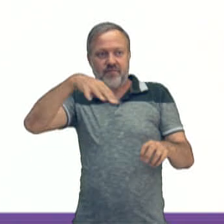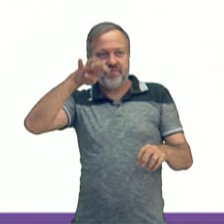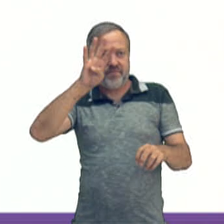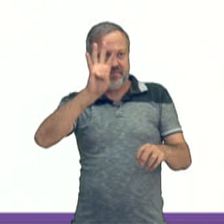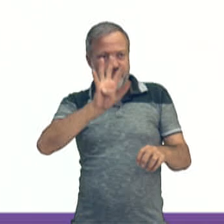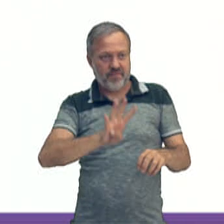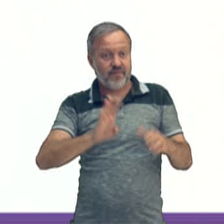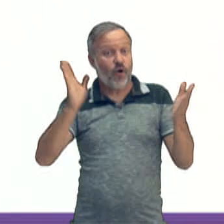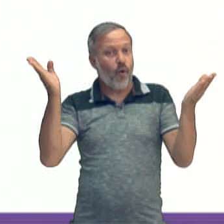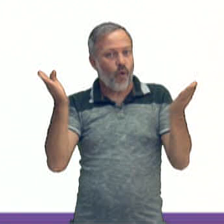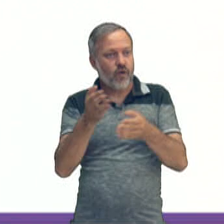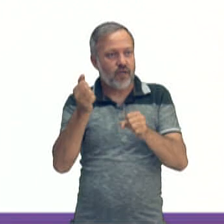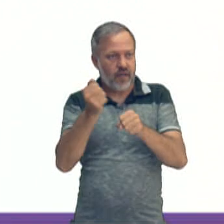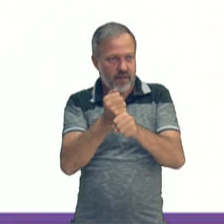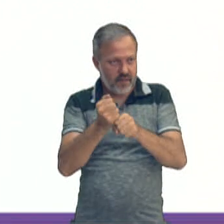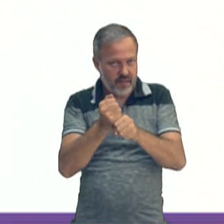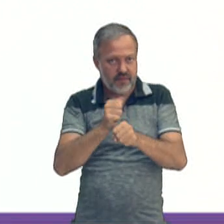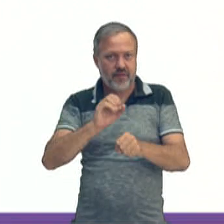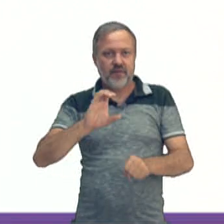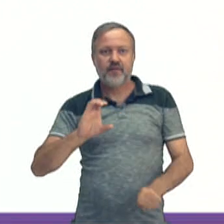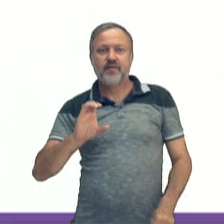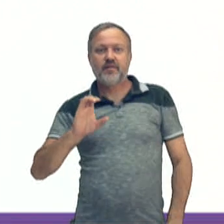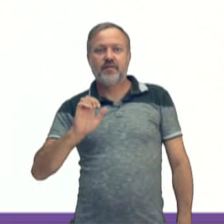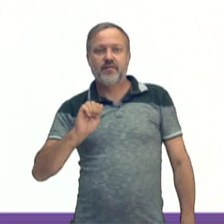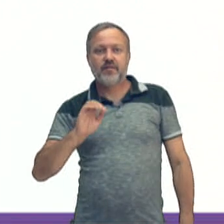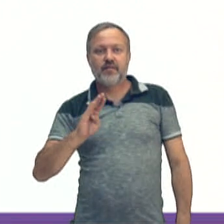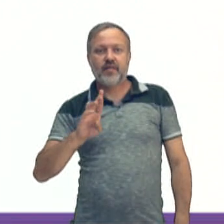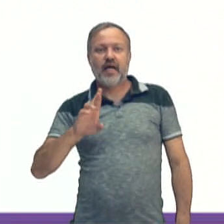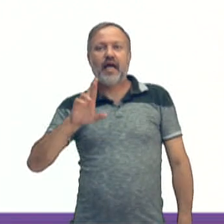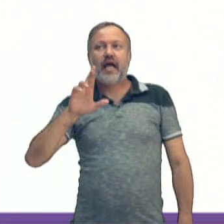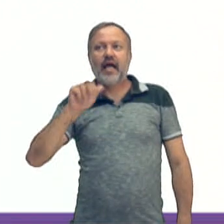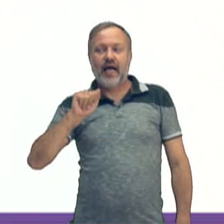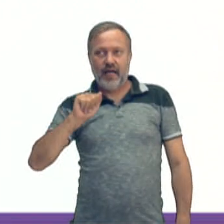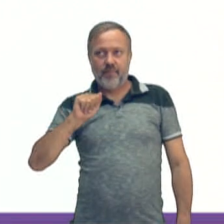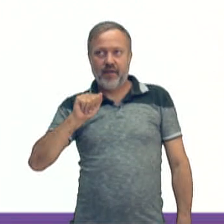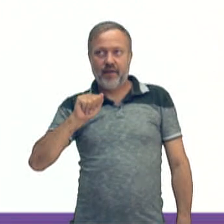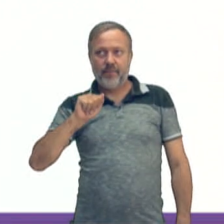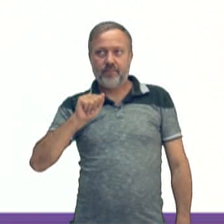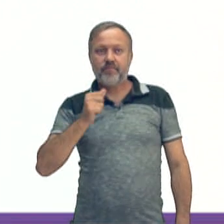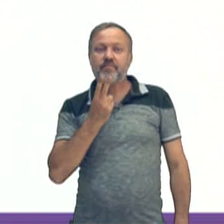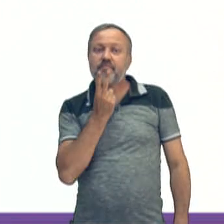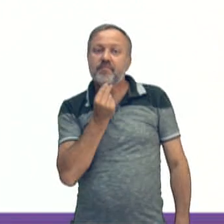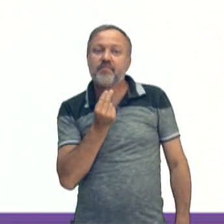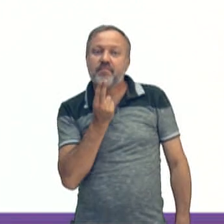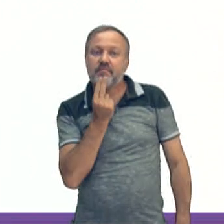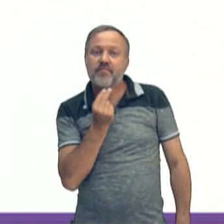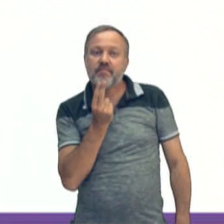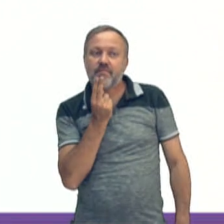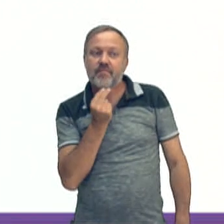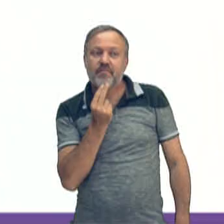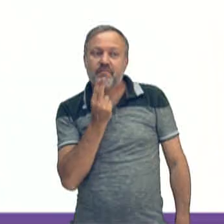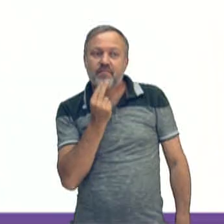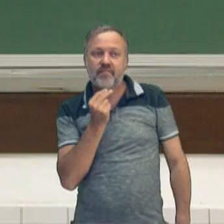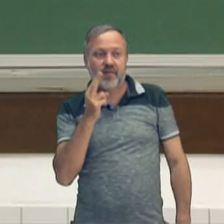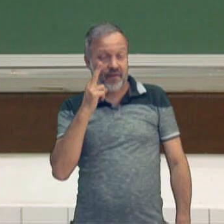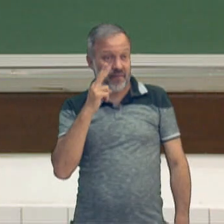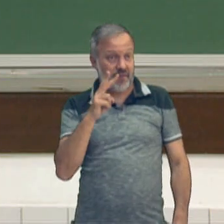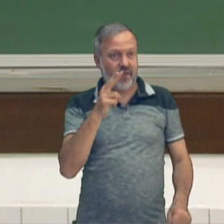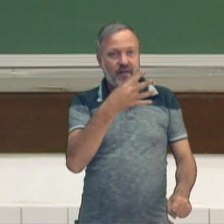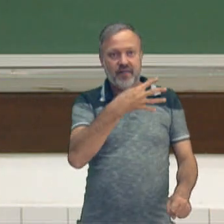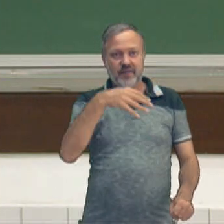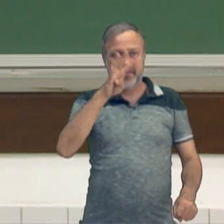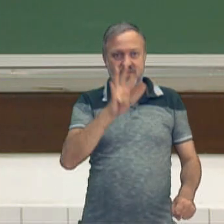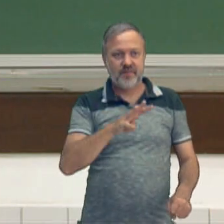cabra atualmente e é o ano de 4.713. Se a gente for analisar, calendário maia,